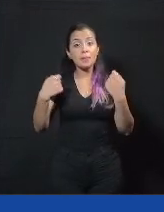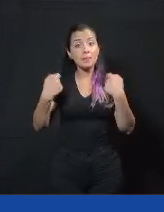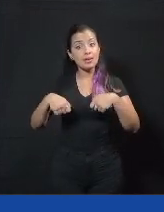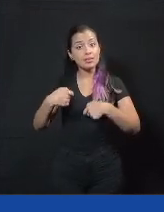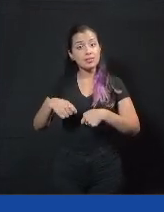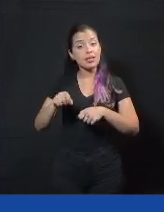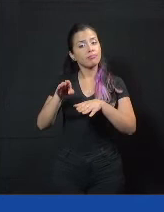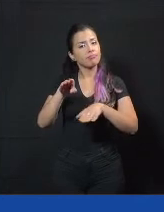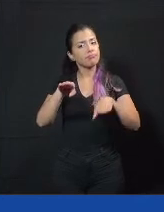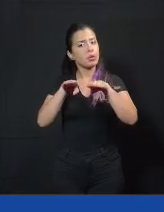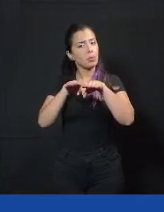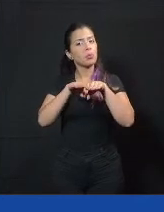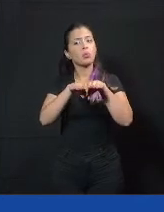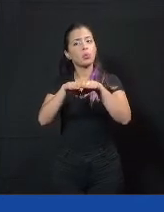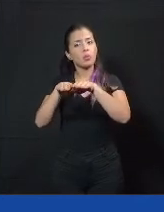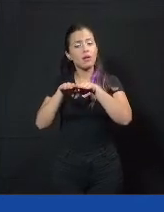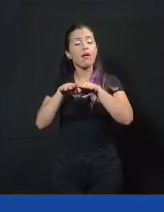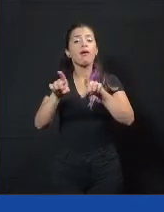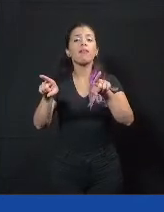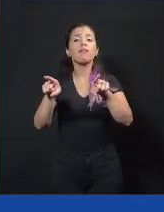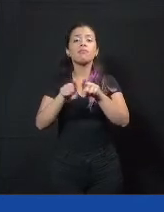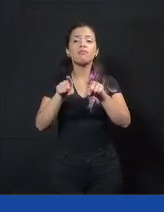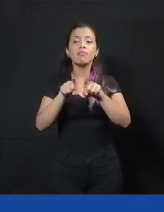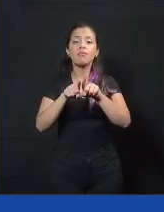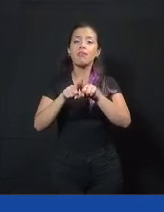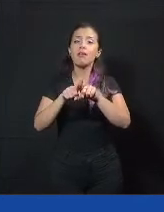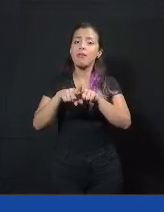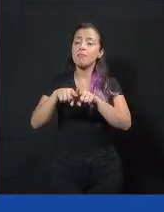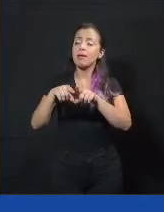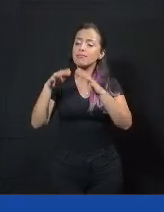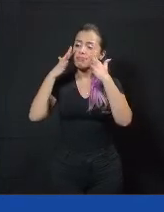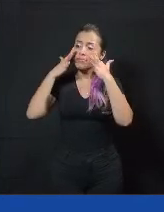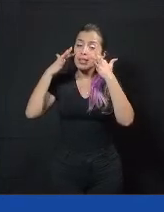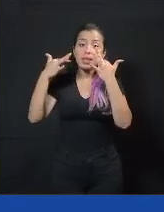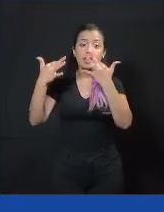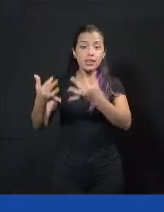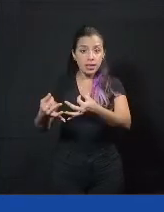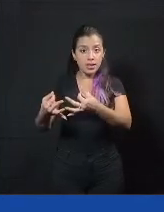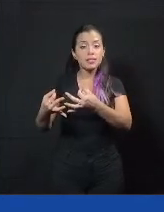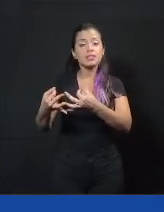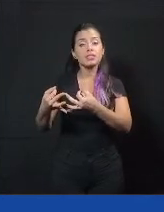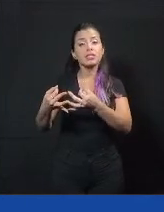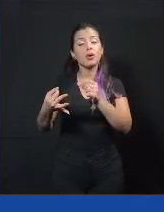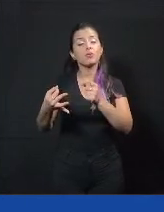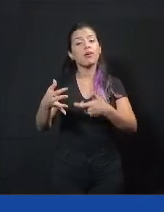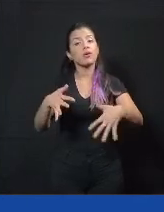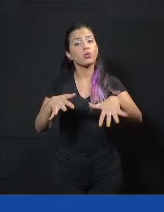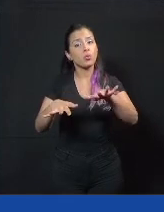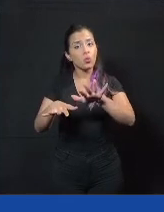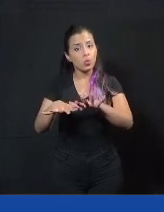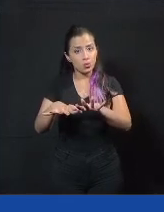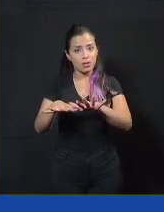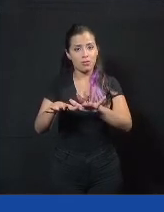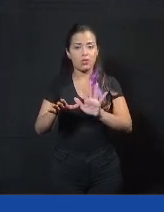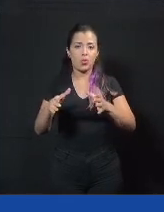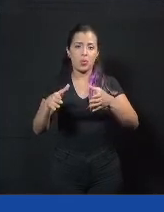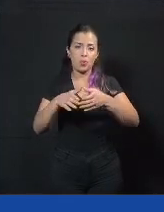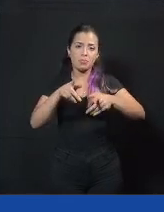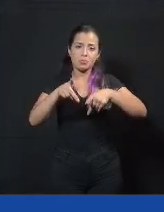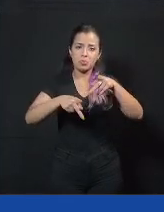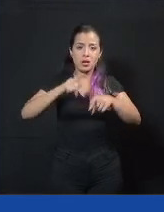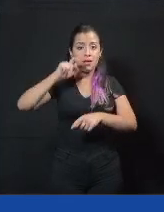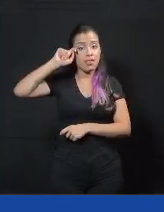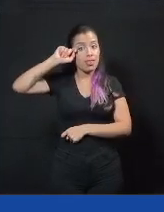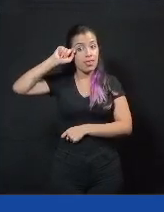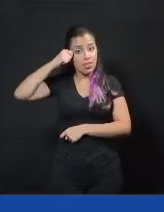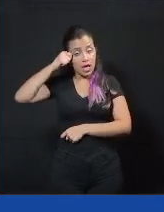que tenha em vista a promoção da inclusão das populações negras, né,